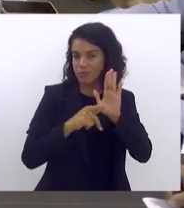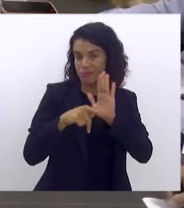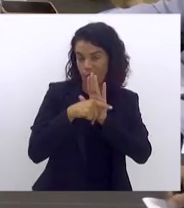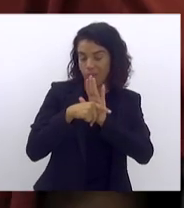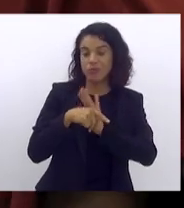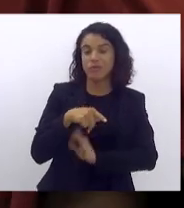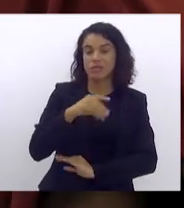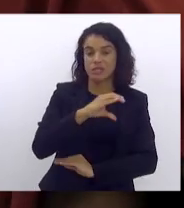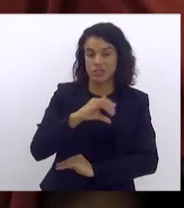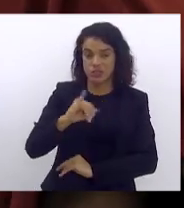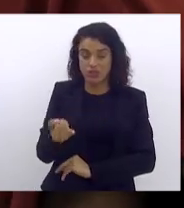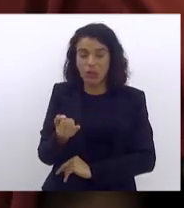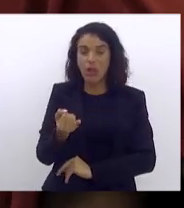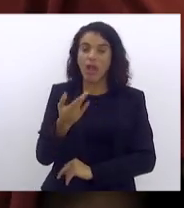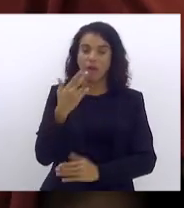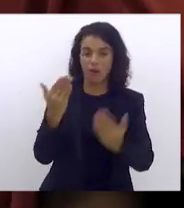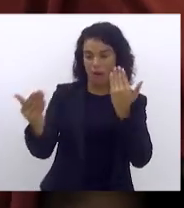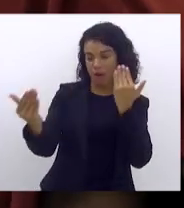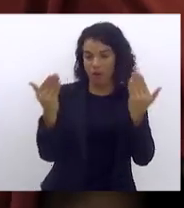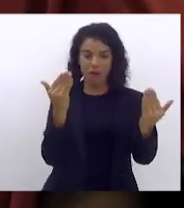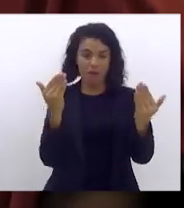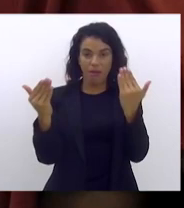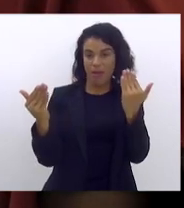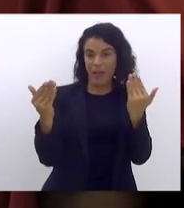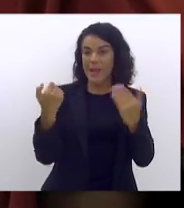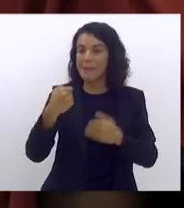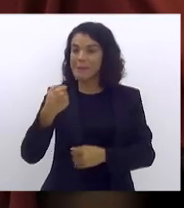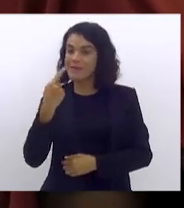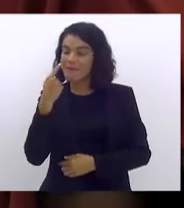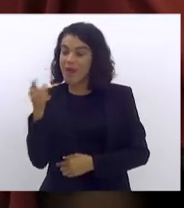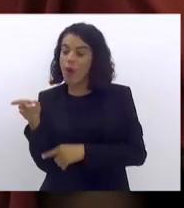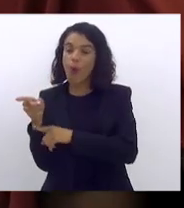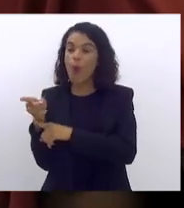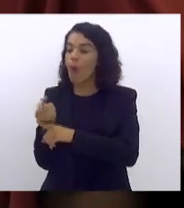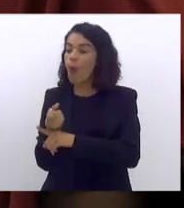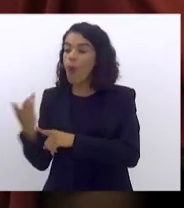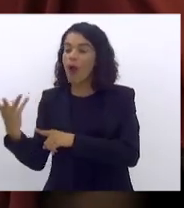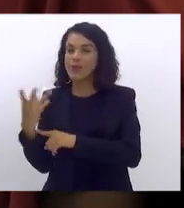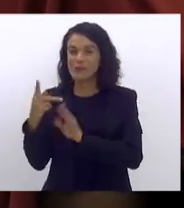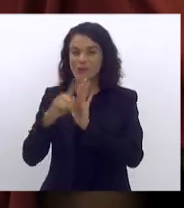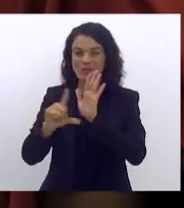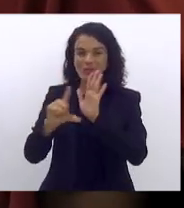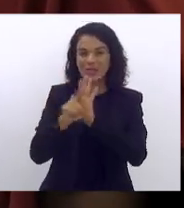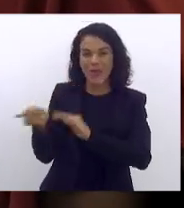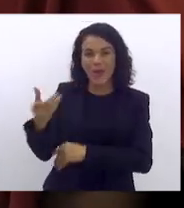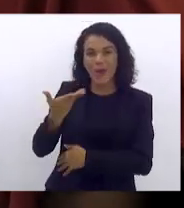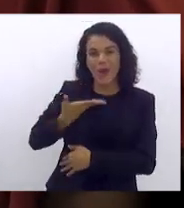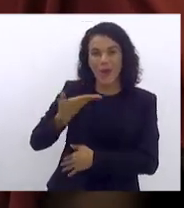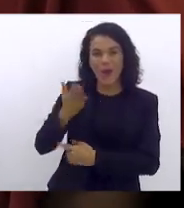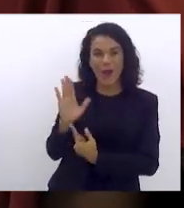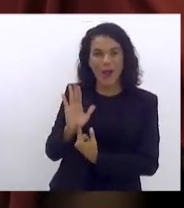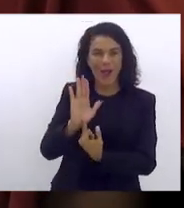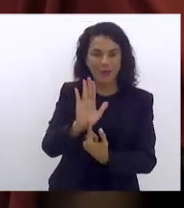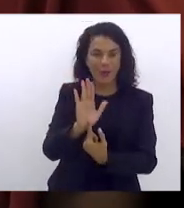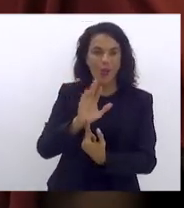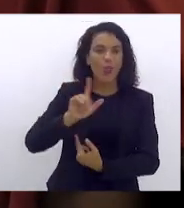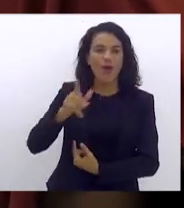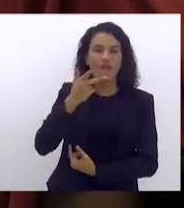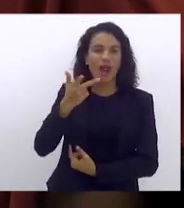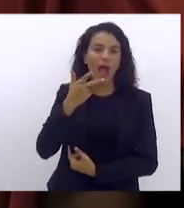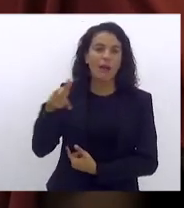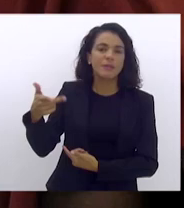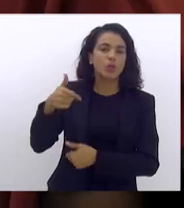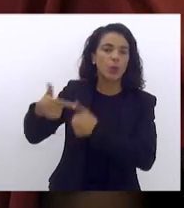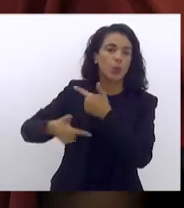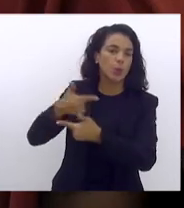ele fizer uma comparação, ele vai ter que levar em conta quantos PLs o outro colega apresentou. Então, não é dizer que alguém seja improdutivo.